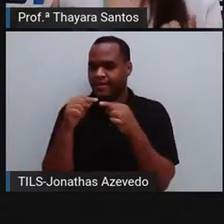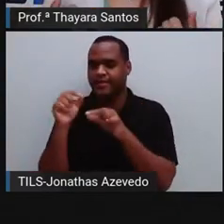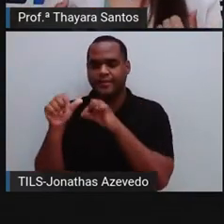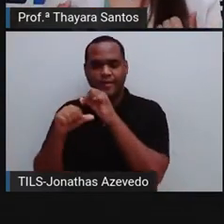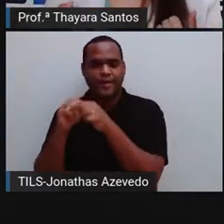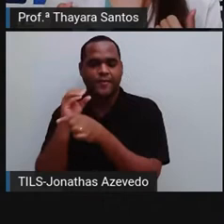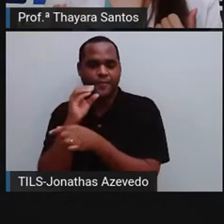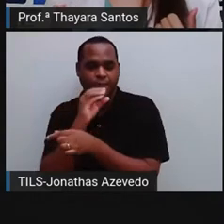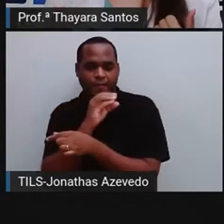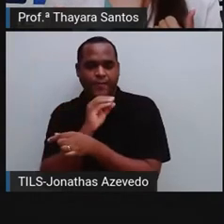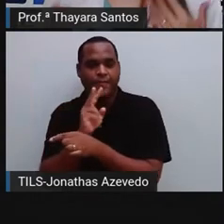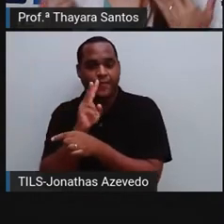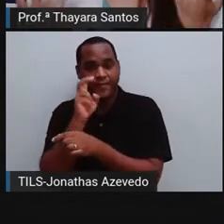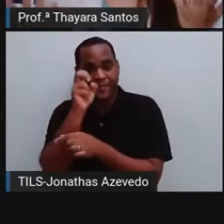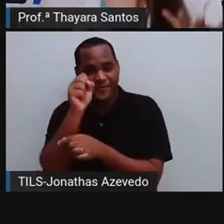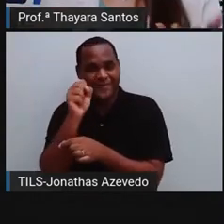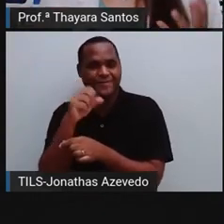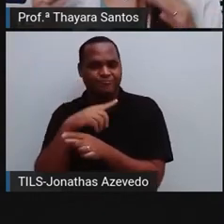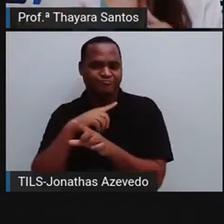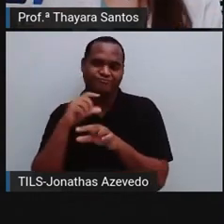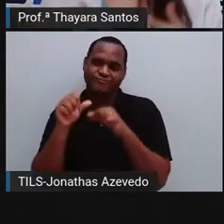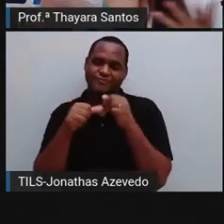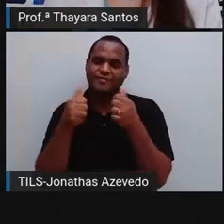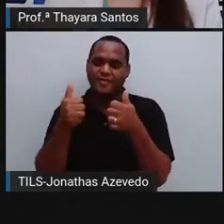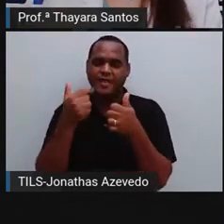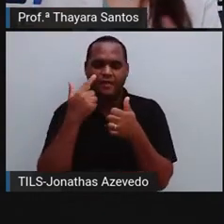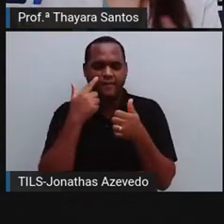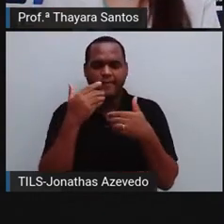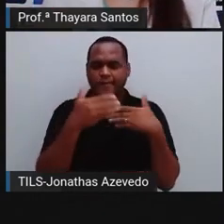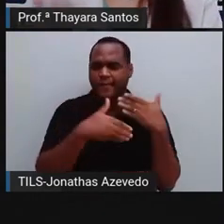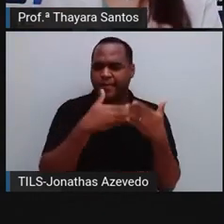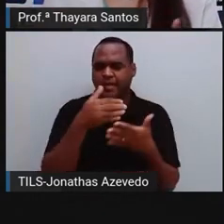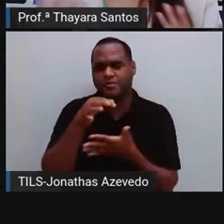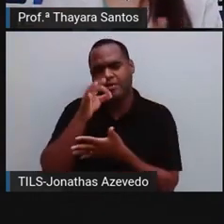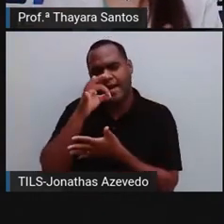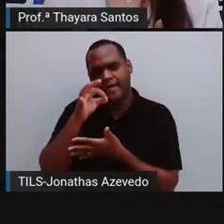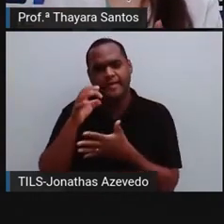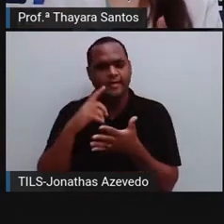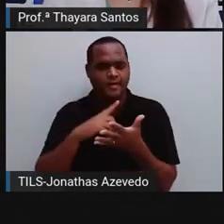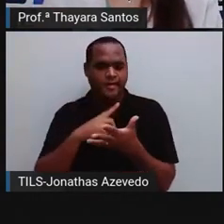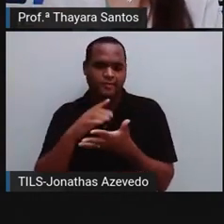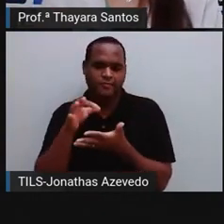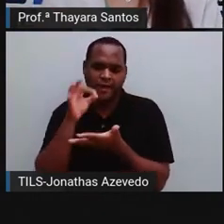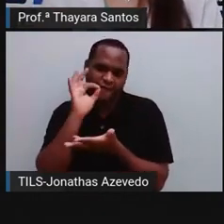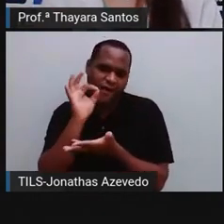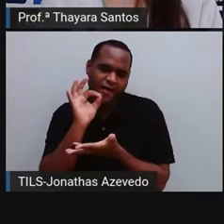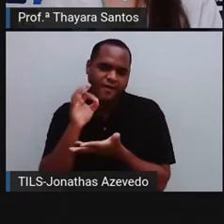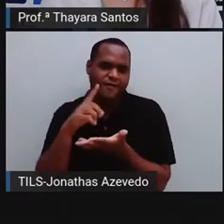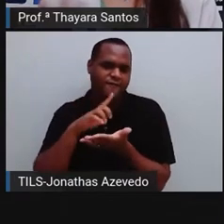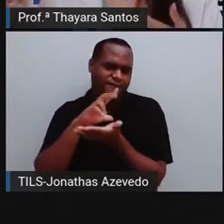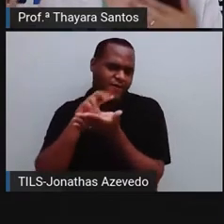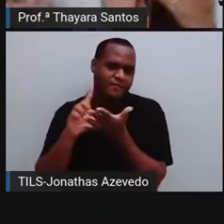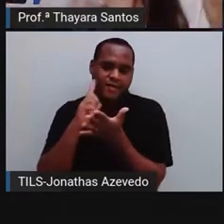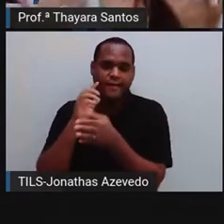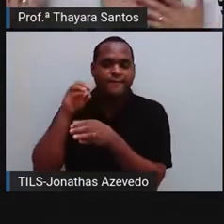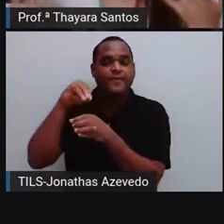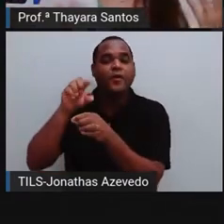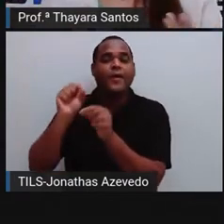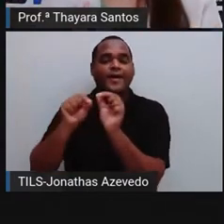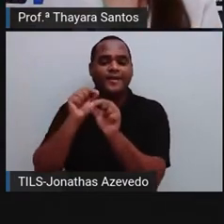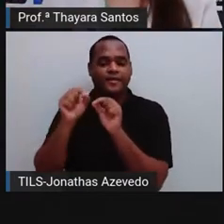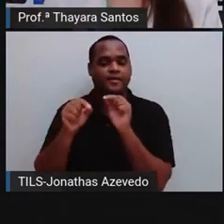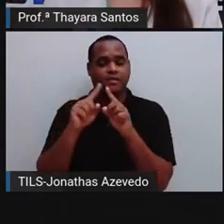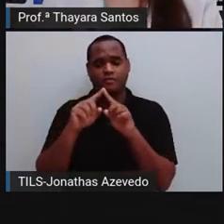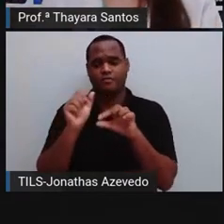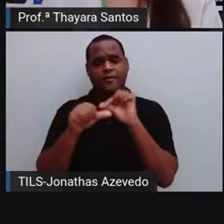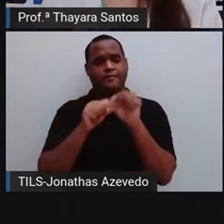para o ambiente que está mais frio. Por isso que depois de um tempo a gente vai ver que o chá, o café, vai estar frio ali dentro da xícara, porque ele trocou